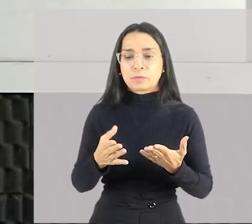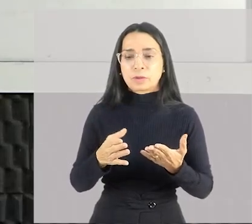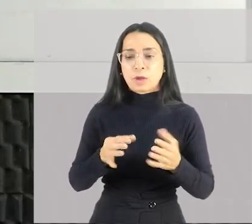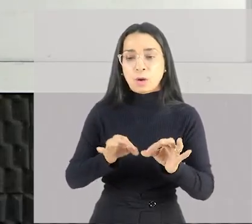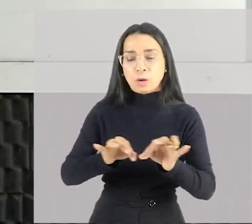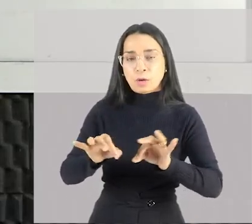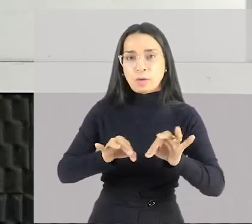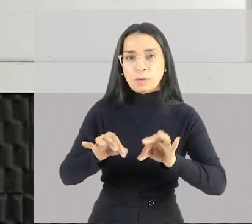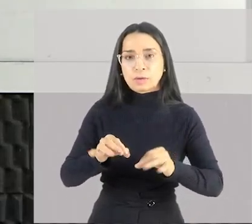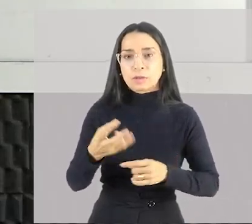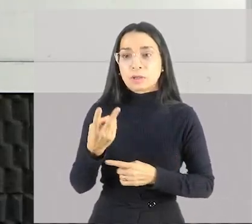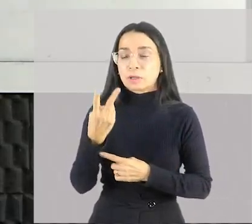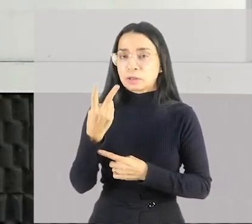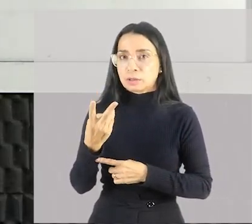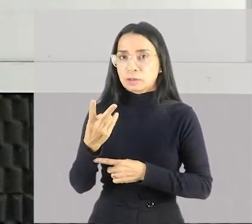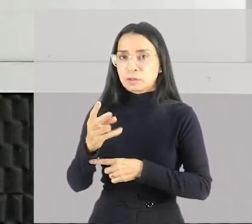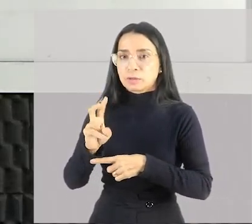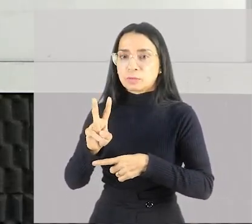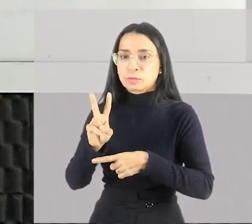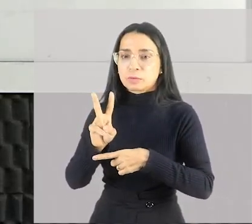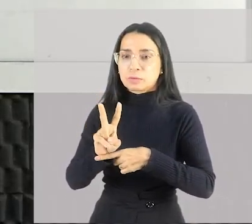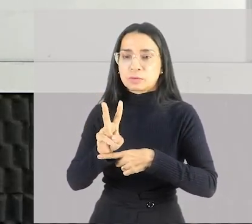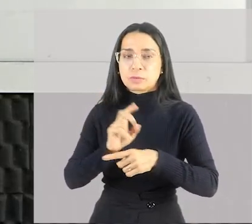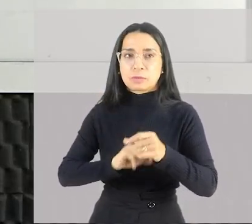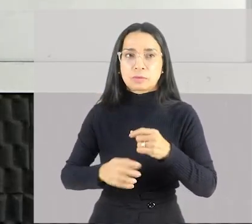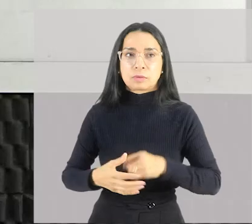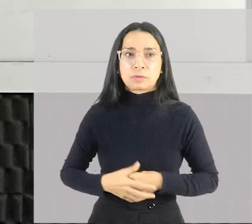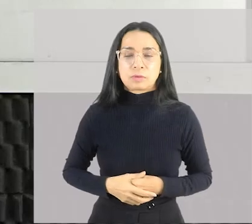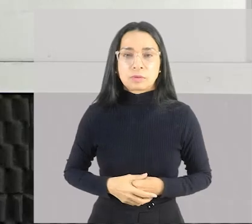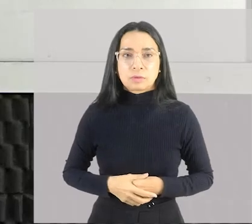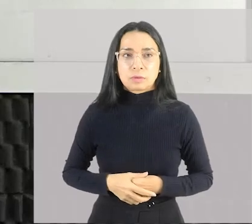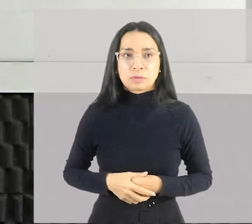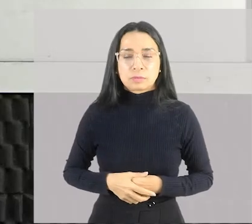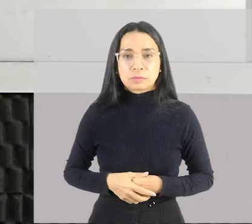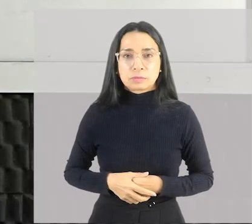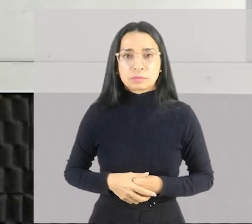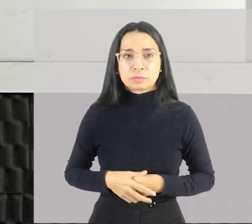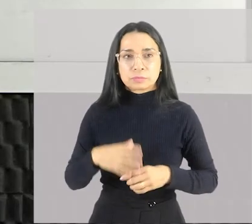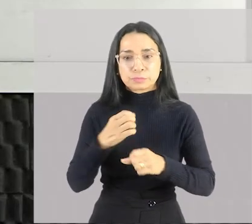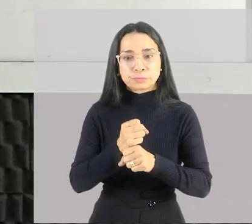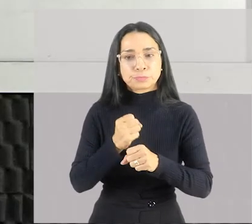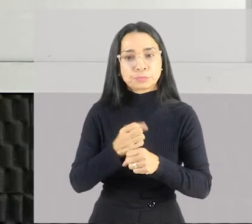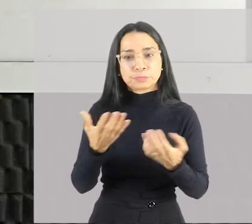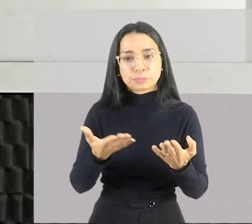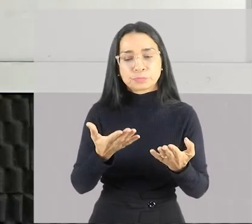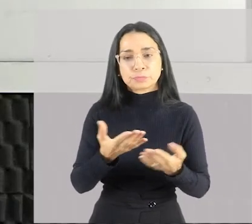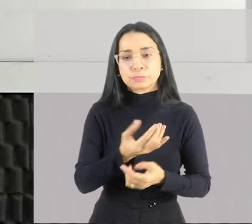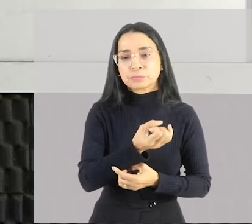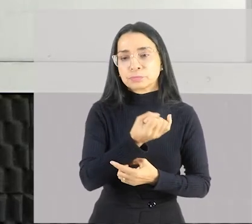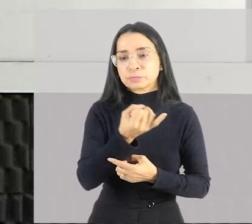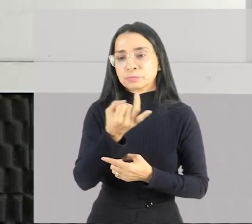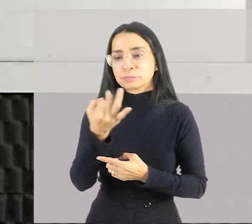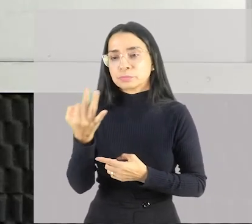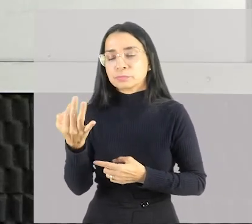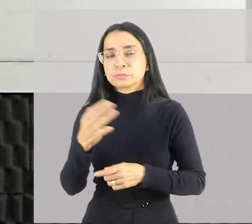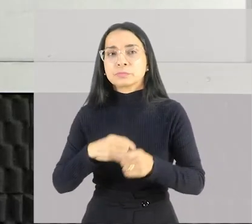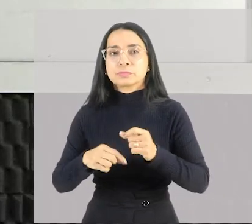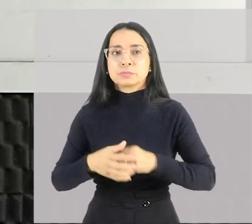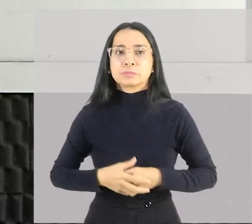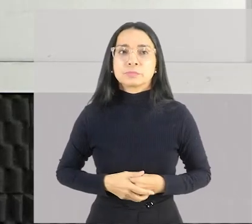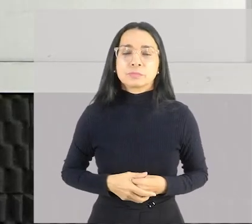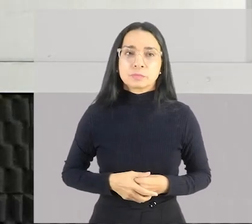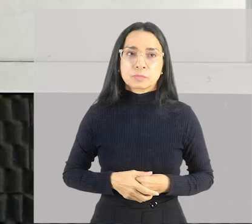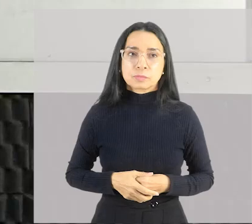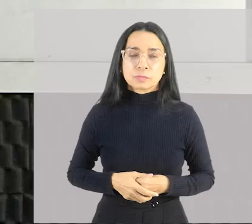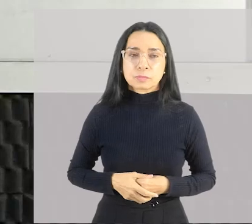vagas pessoal agora você vai calcular a probabilidade que é justamente dividir esse cara ali que é 7